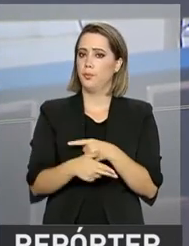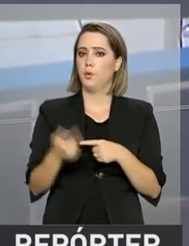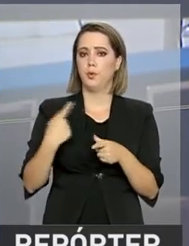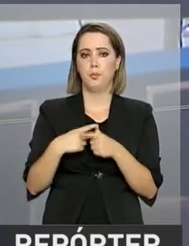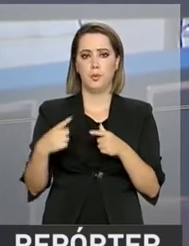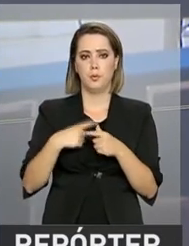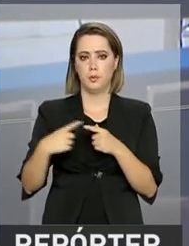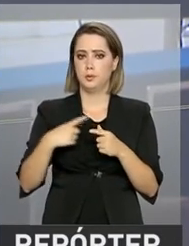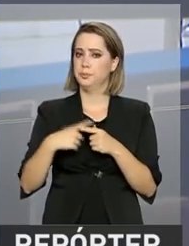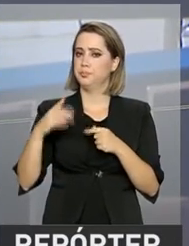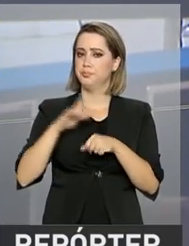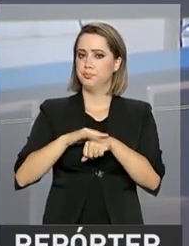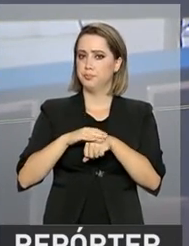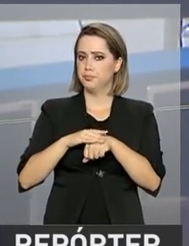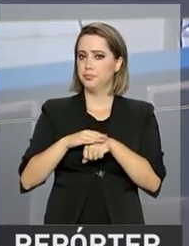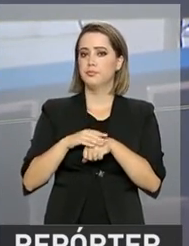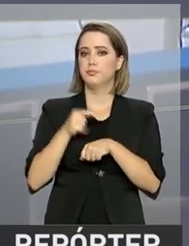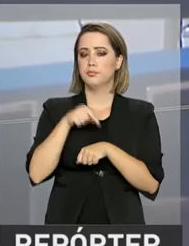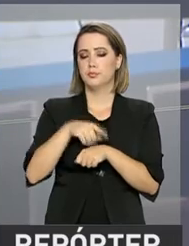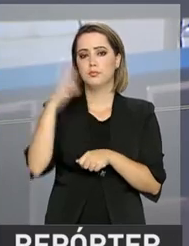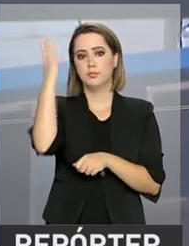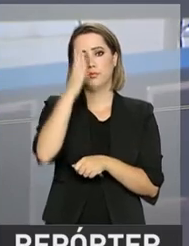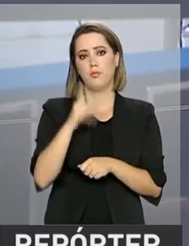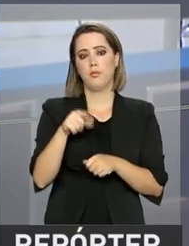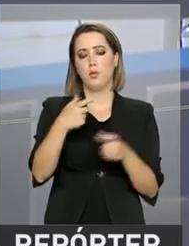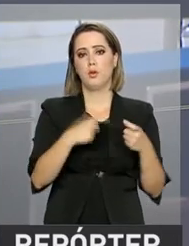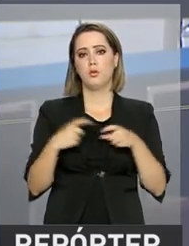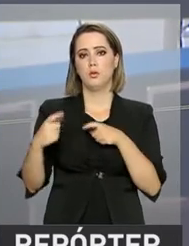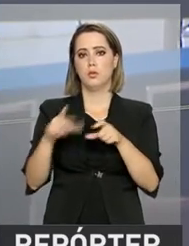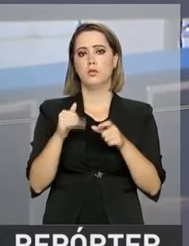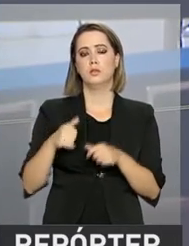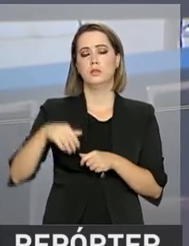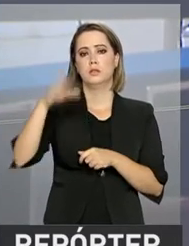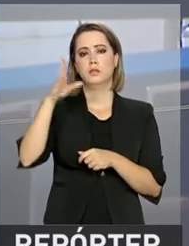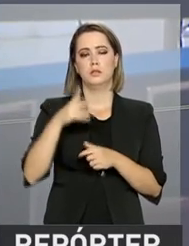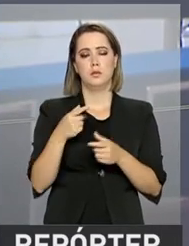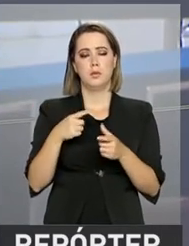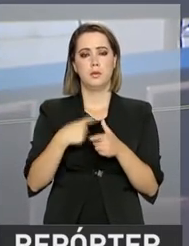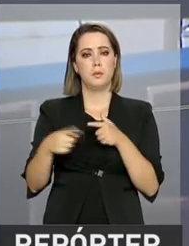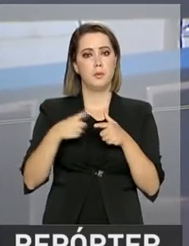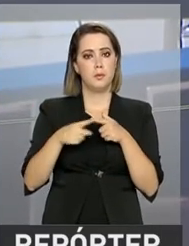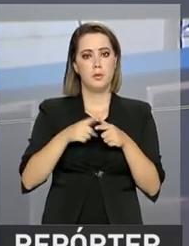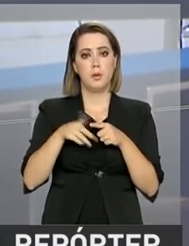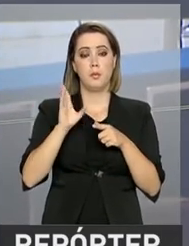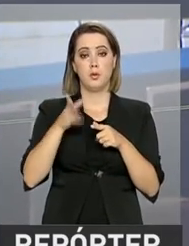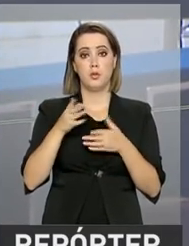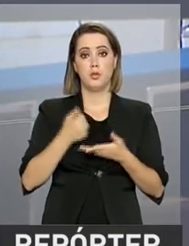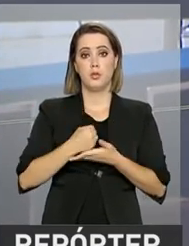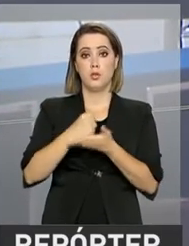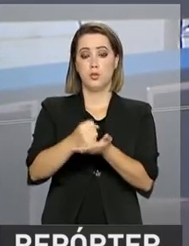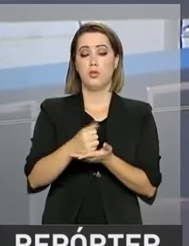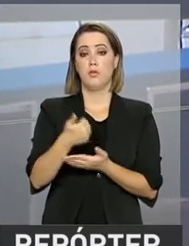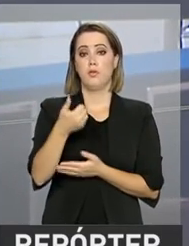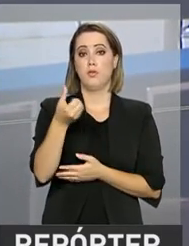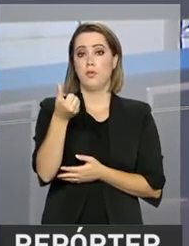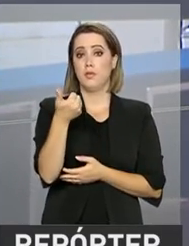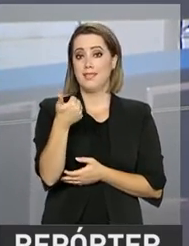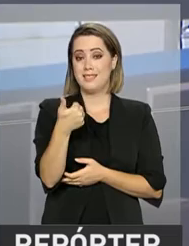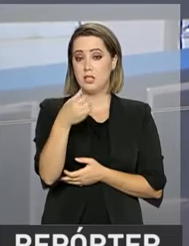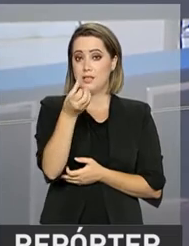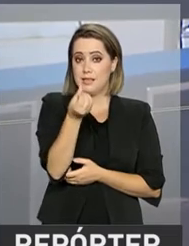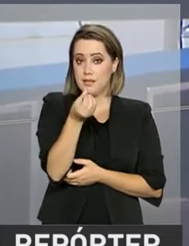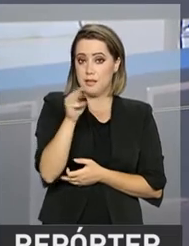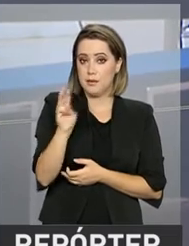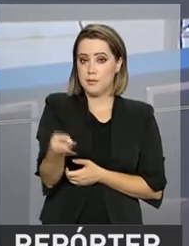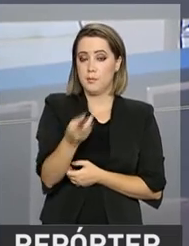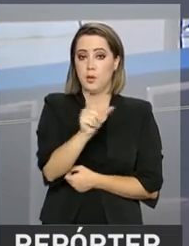surto de febre amarela no brasil nas áreas com maior incidência da doença já foram enviadas 16 milhões de doses